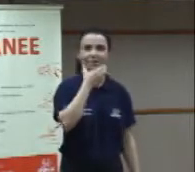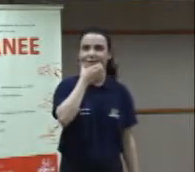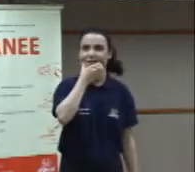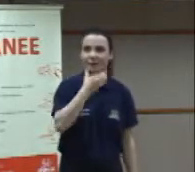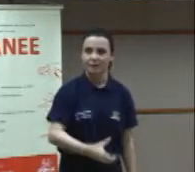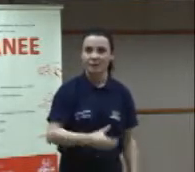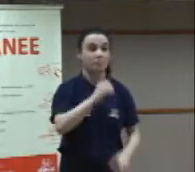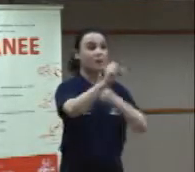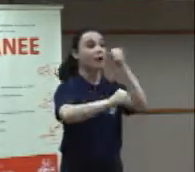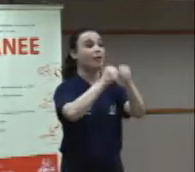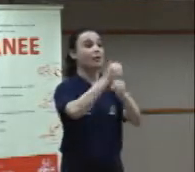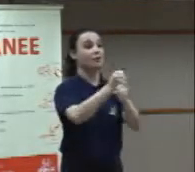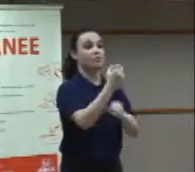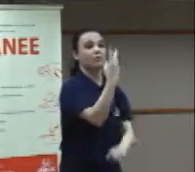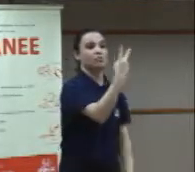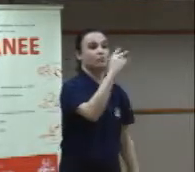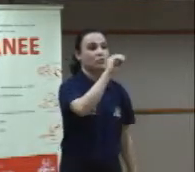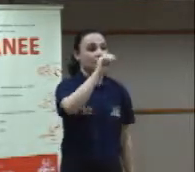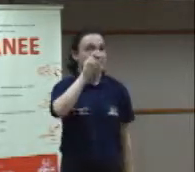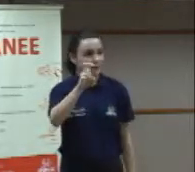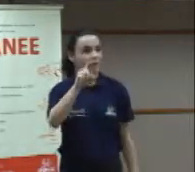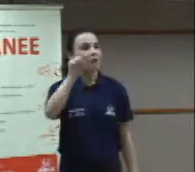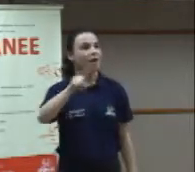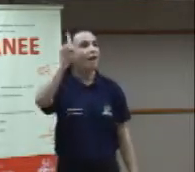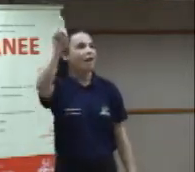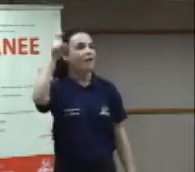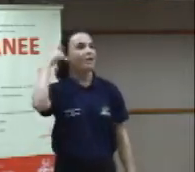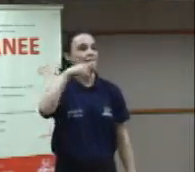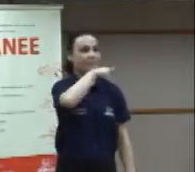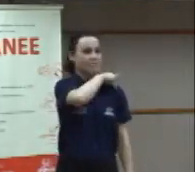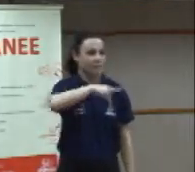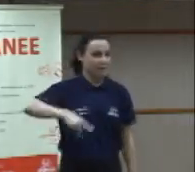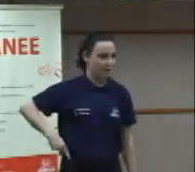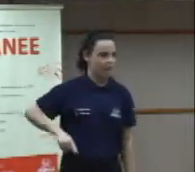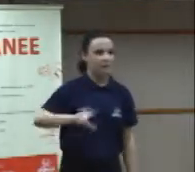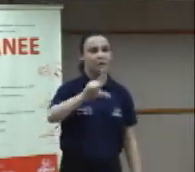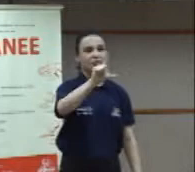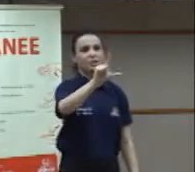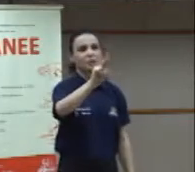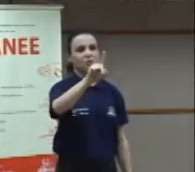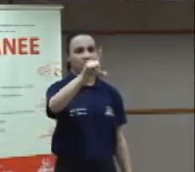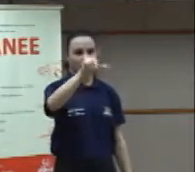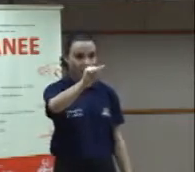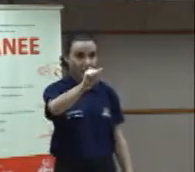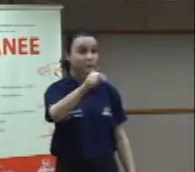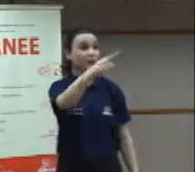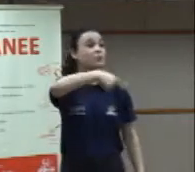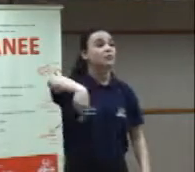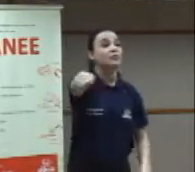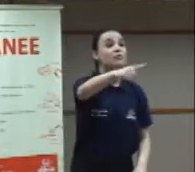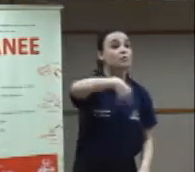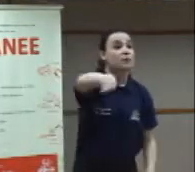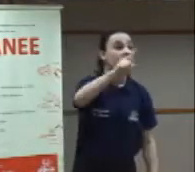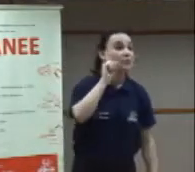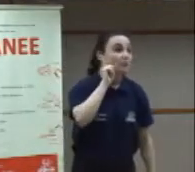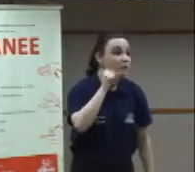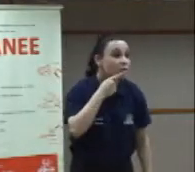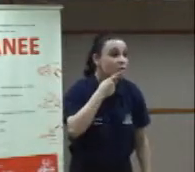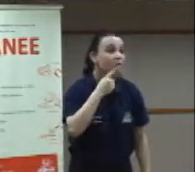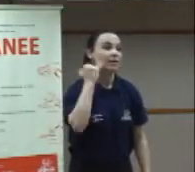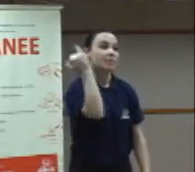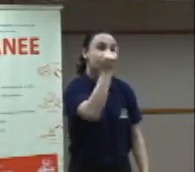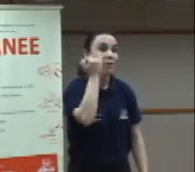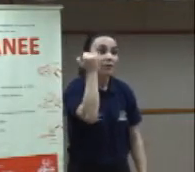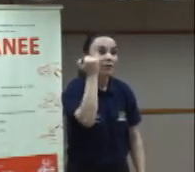sempre dessas leis e as tenham consigo, e as pessoas ouvintes que trabalham nos órgãos públicos,